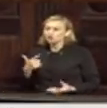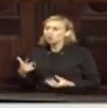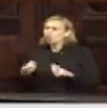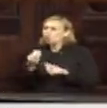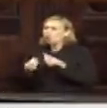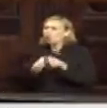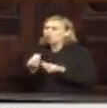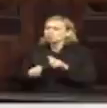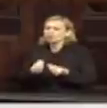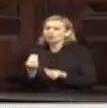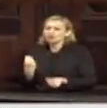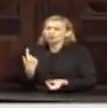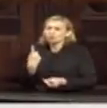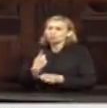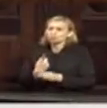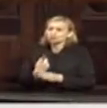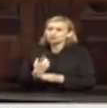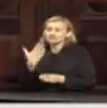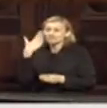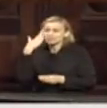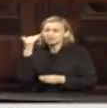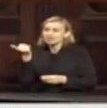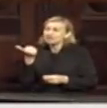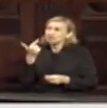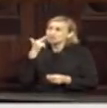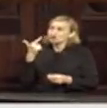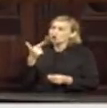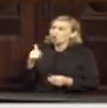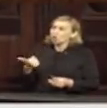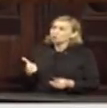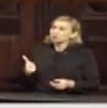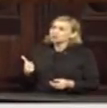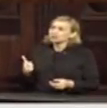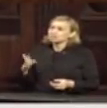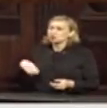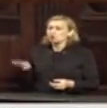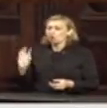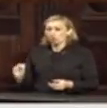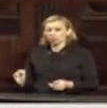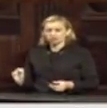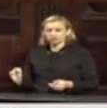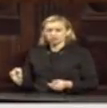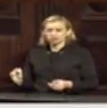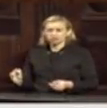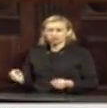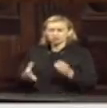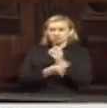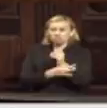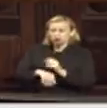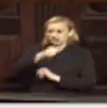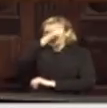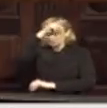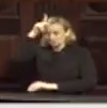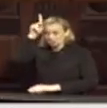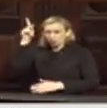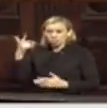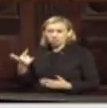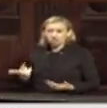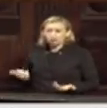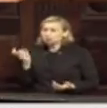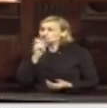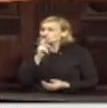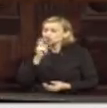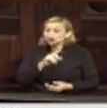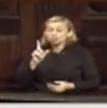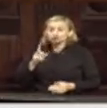que esse valor de 700 milhões resolve o problema da segurança pública com um orçamento de 11 bilhões. Não vai resolver. É uma mentira dizer